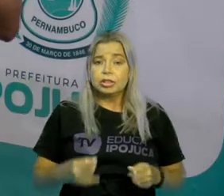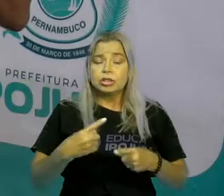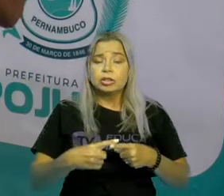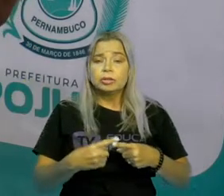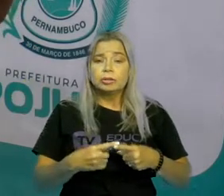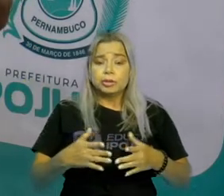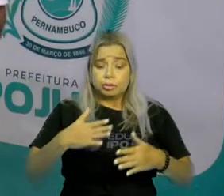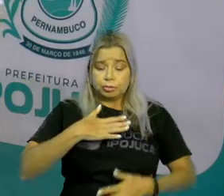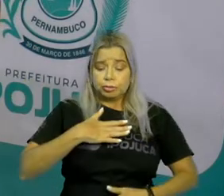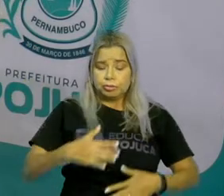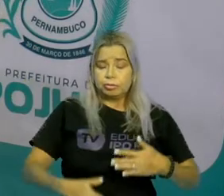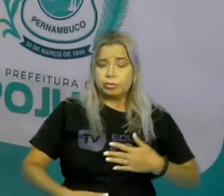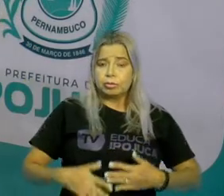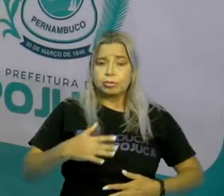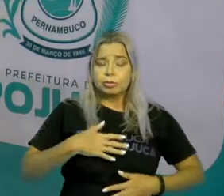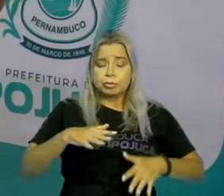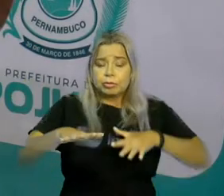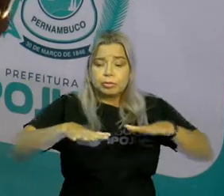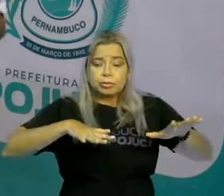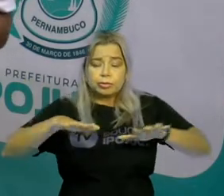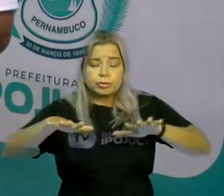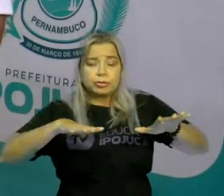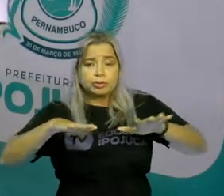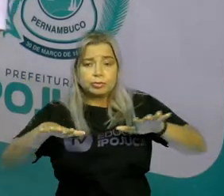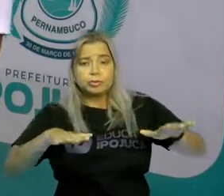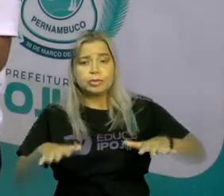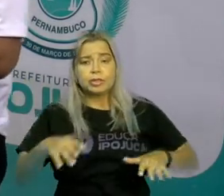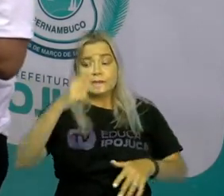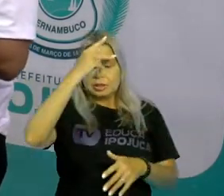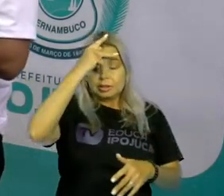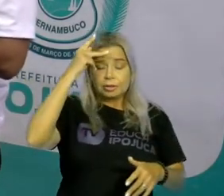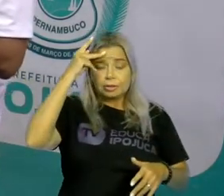sorriem, cantam. Então isso faz bem para nós.